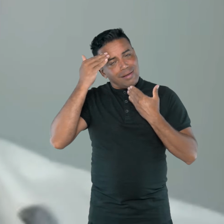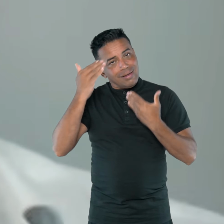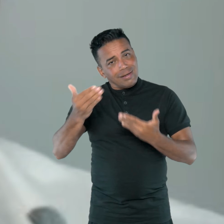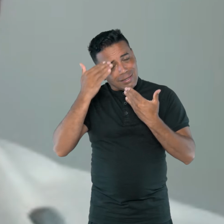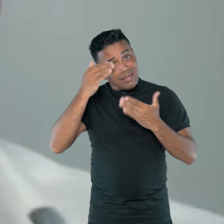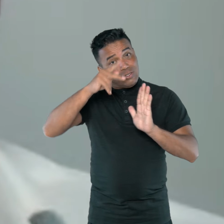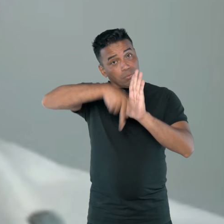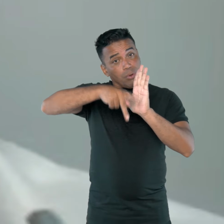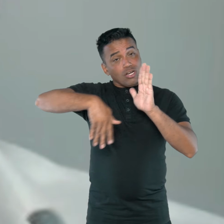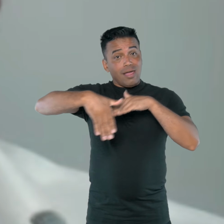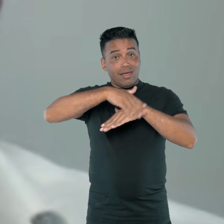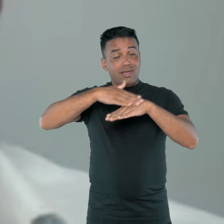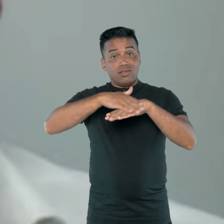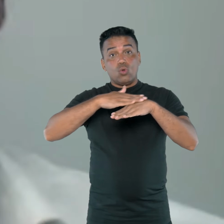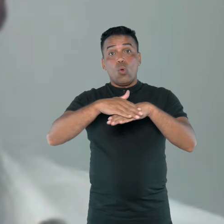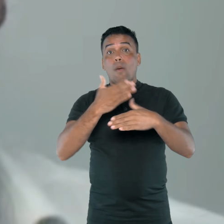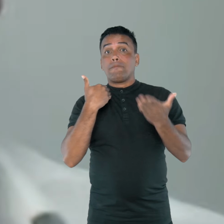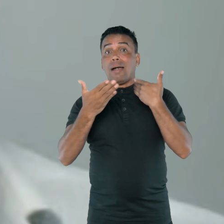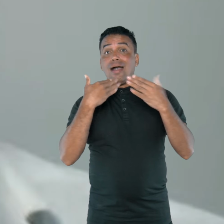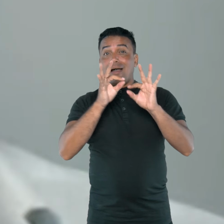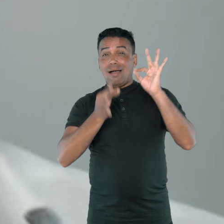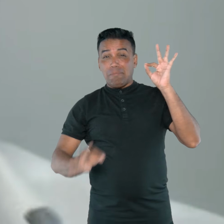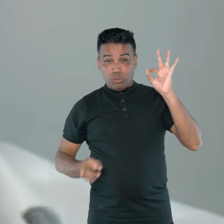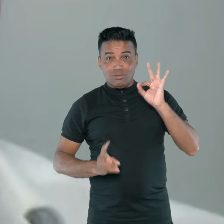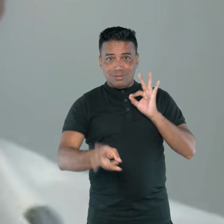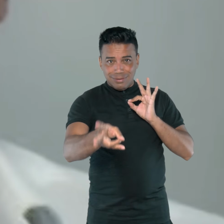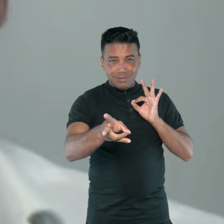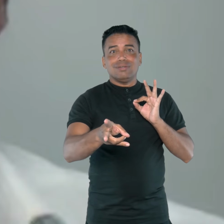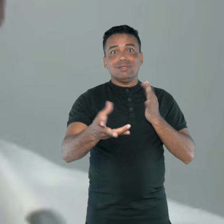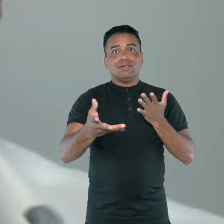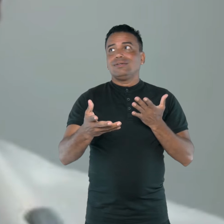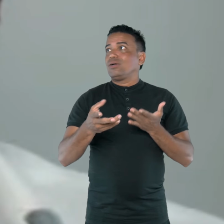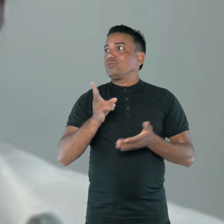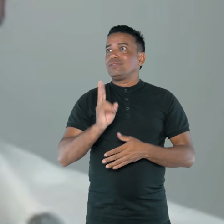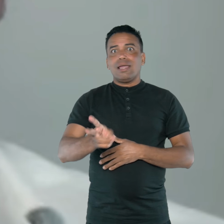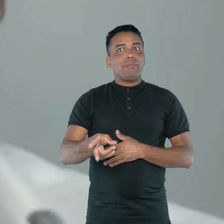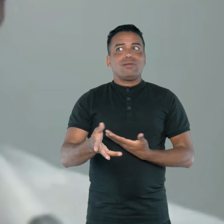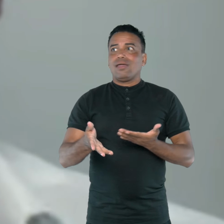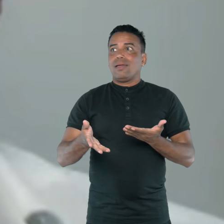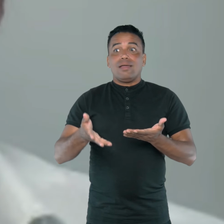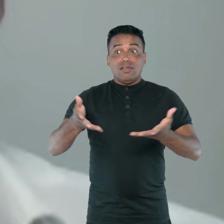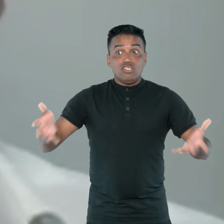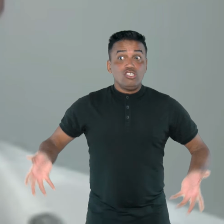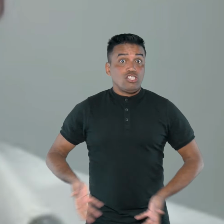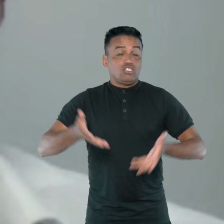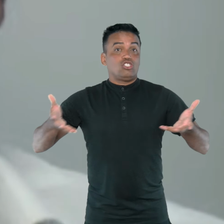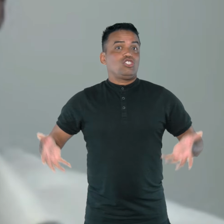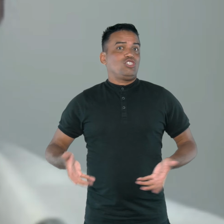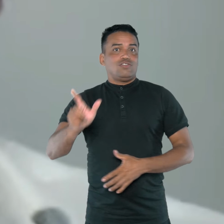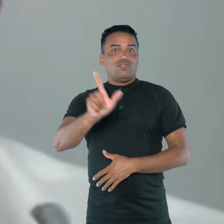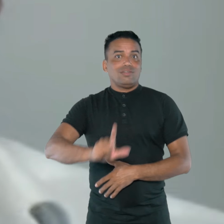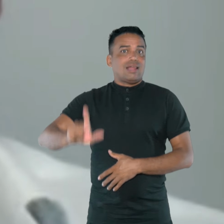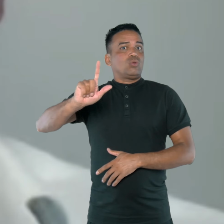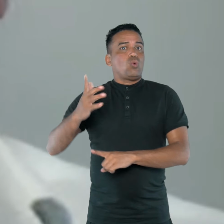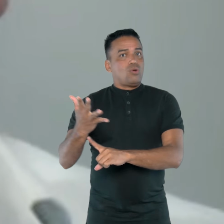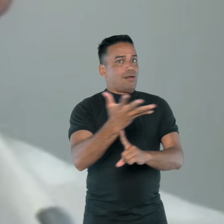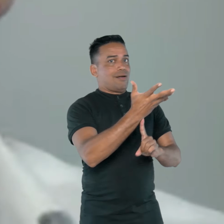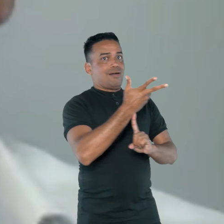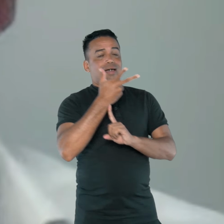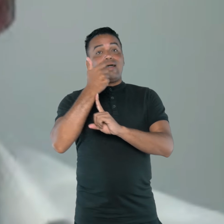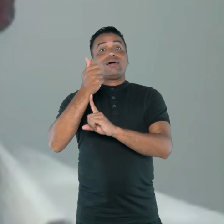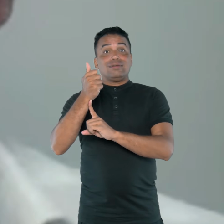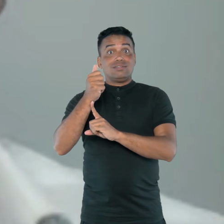meus agradecimentos, né? Por Sempre um Papo, né? É sempre muito bom a gente contar com programas, né? Que fomentam as